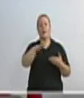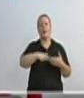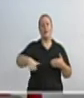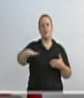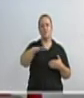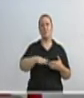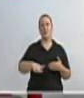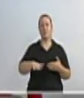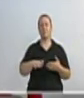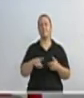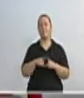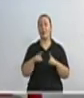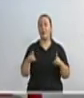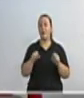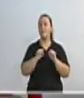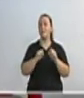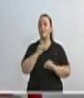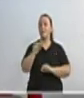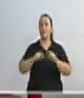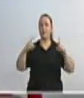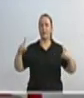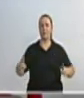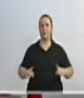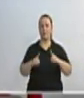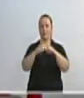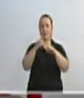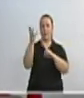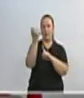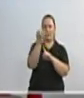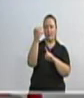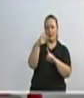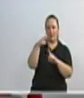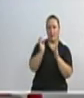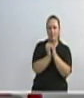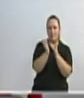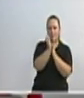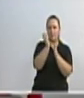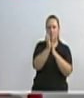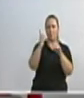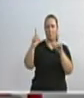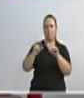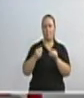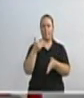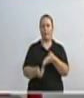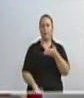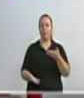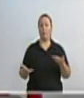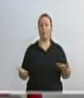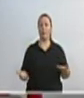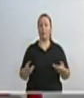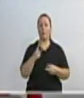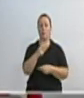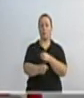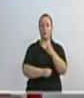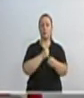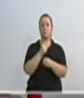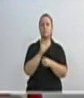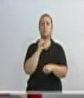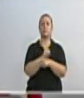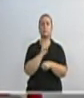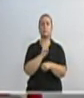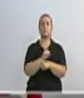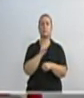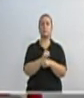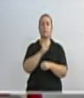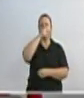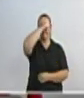nos informado do risco de perdermos essas duas antenas devido a essa burocracia aqui no município. Né? Já há mais de 2 anos que vocês estão aguardando que se resolva junto ao poder